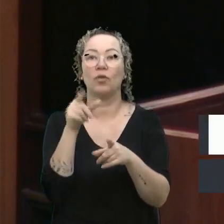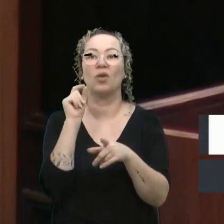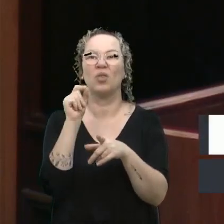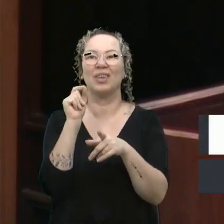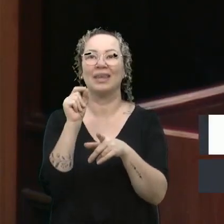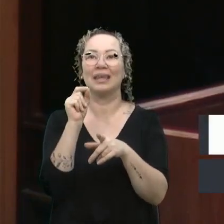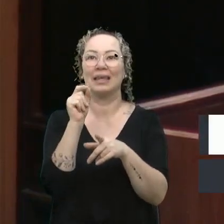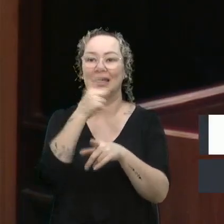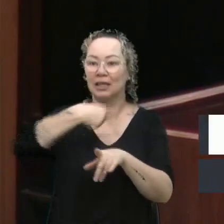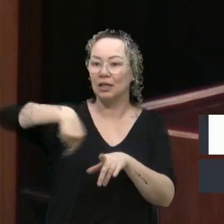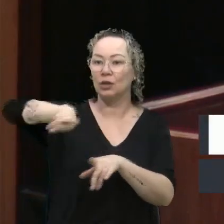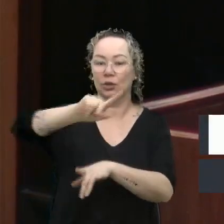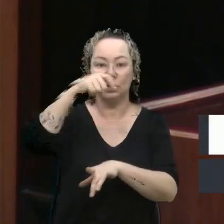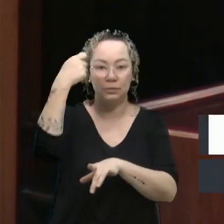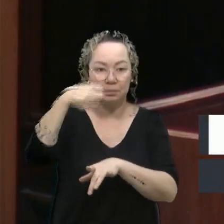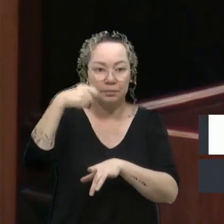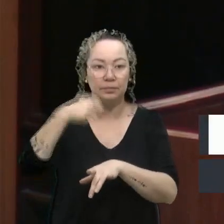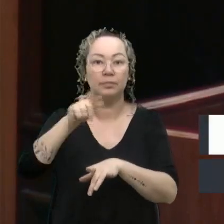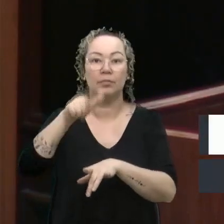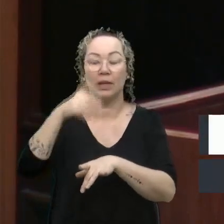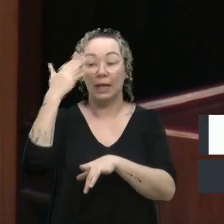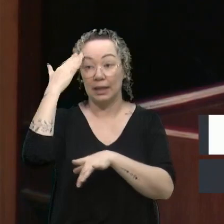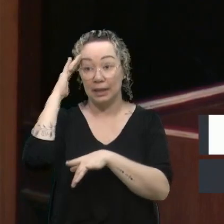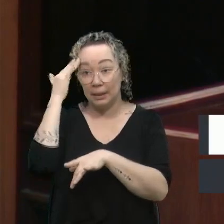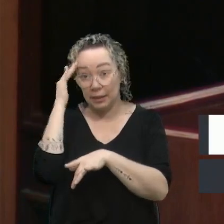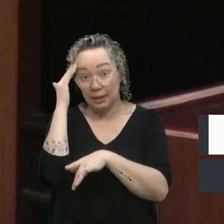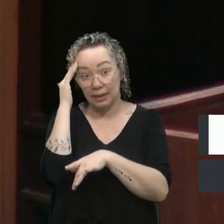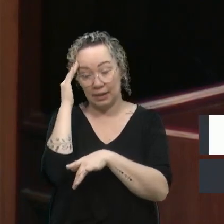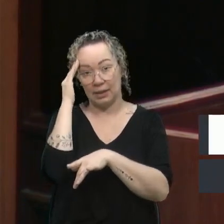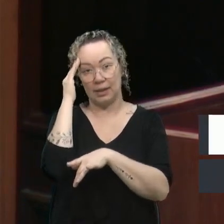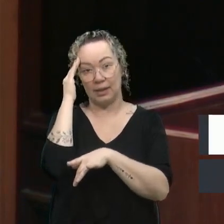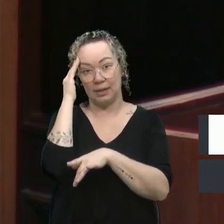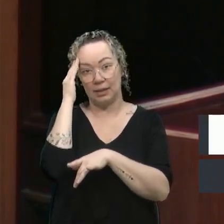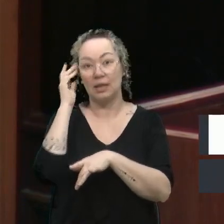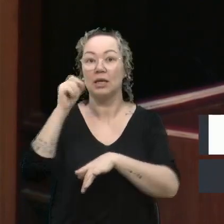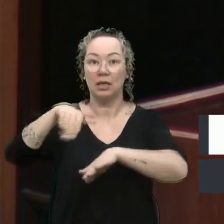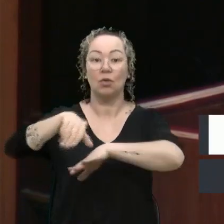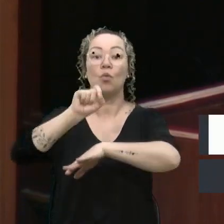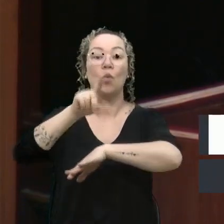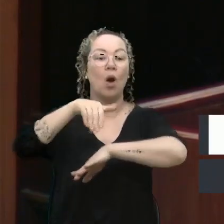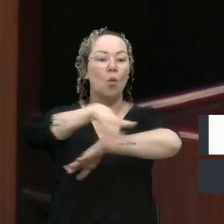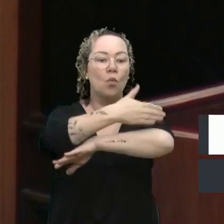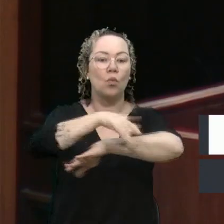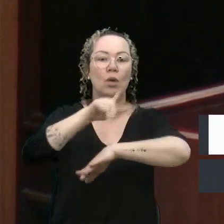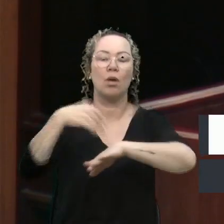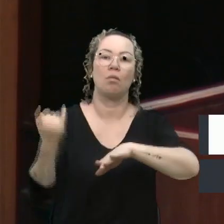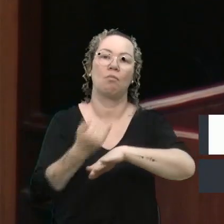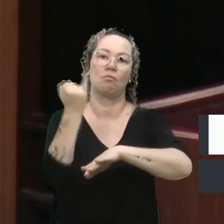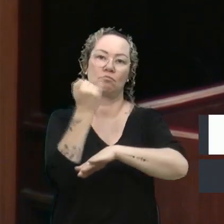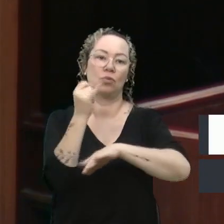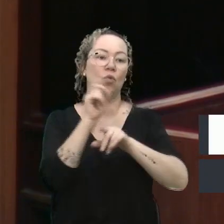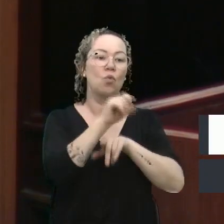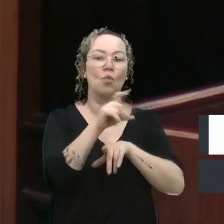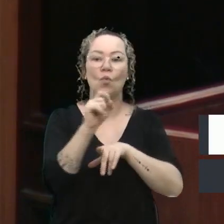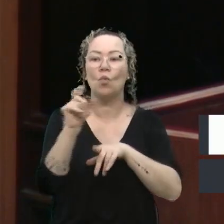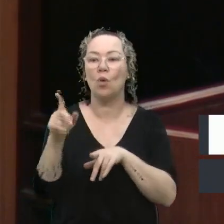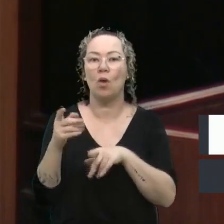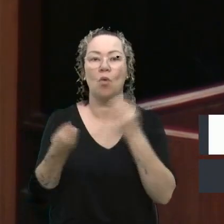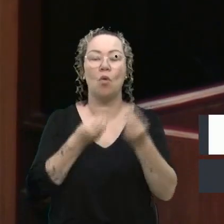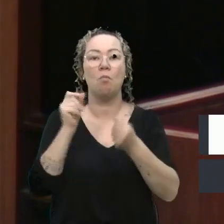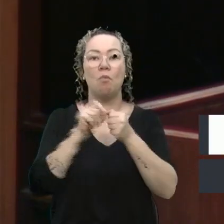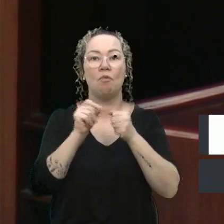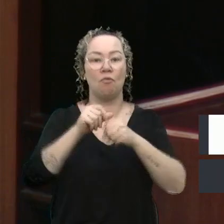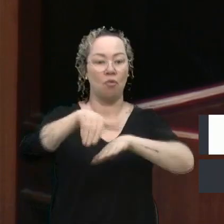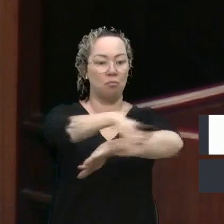o que nós precisamos é entender o que a estrada é importante. E é bem nesse sentido. Como é que nós vamos fazer uma estrada